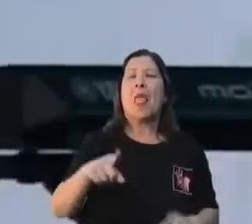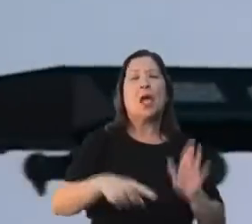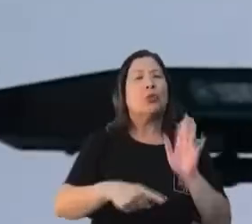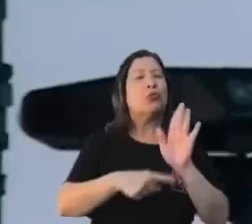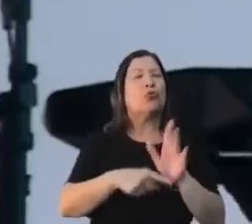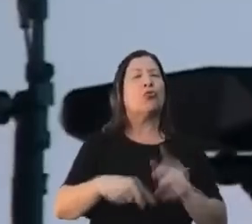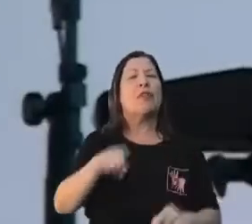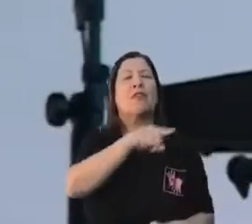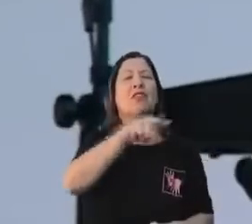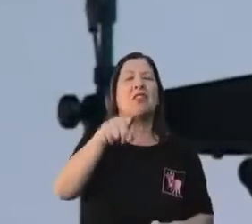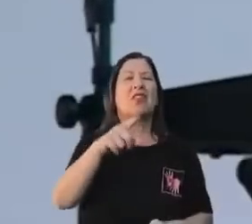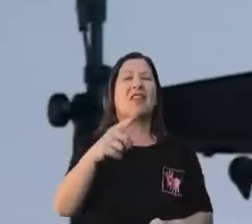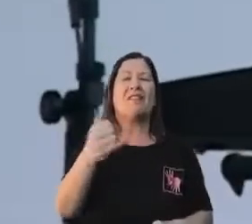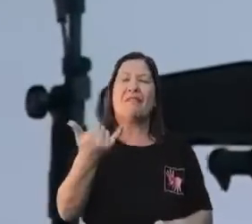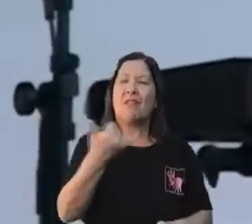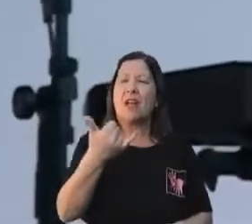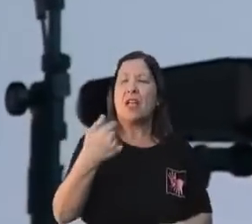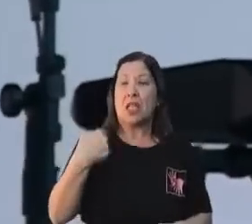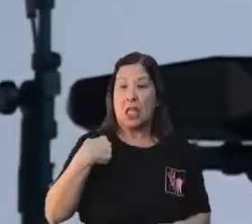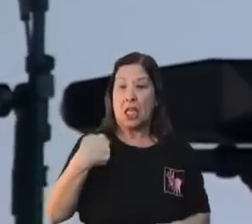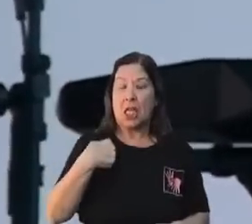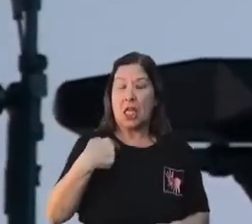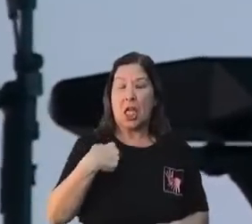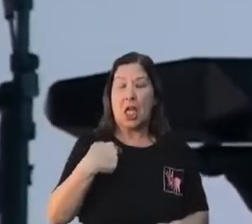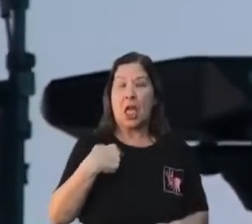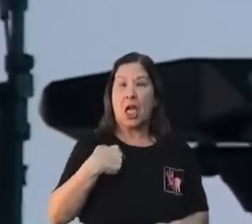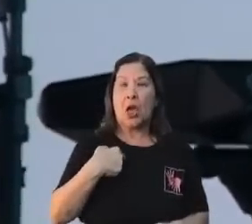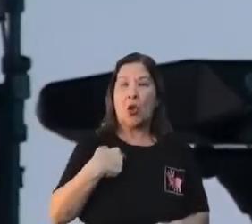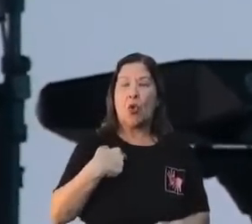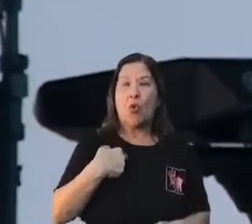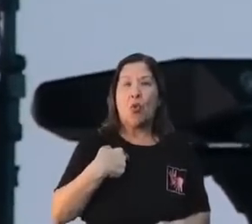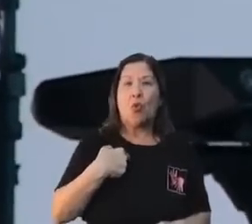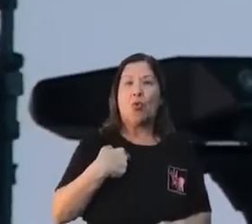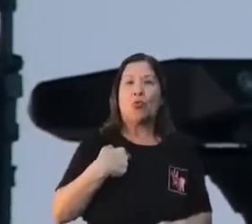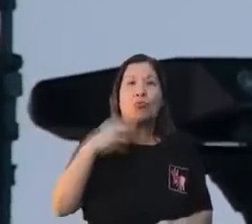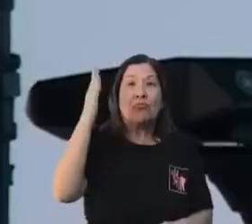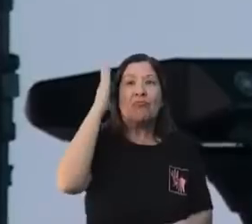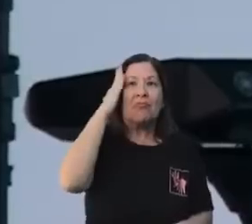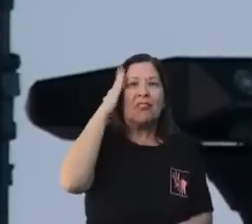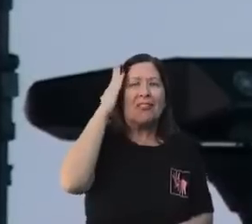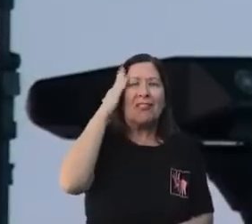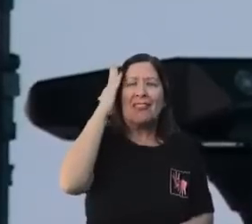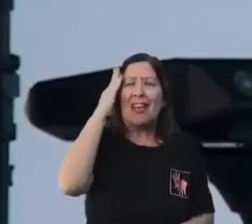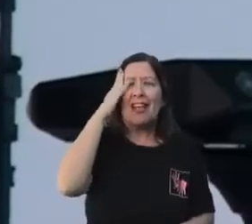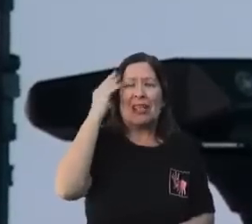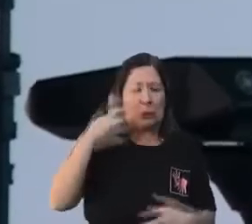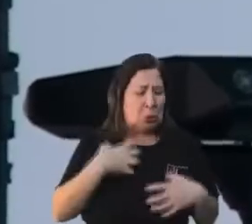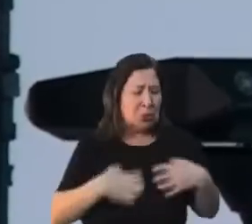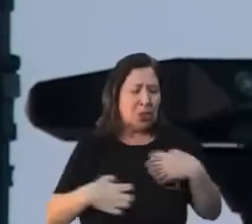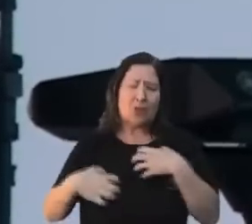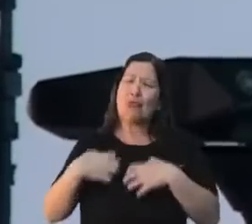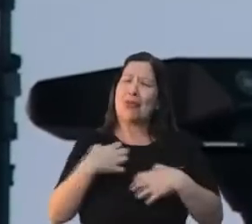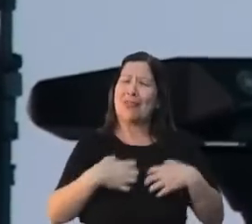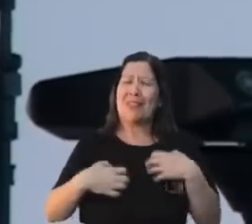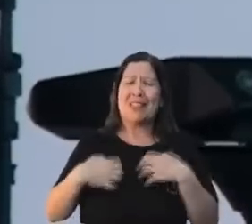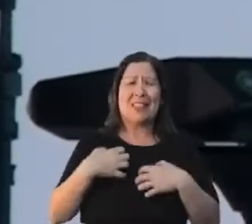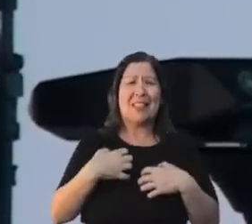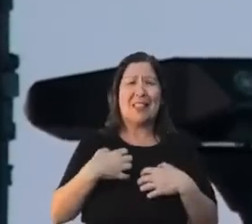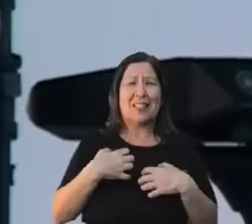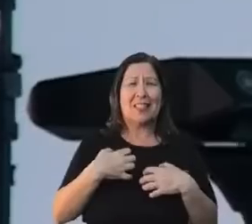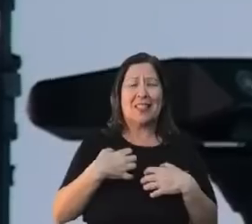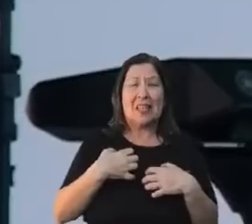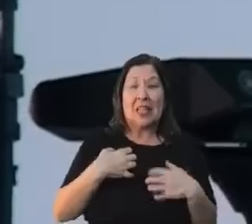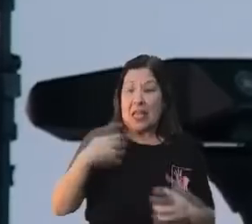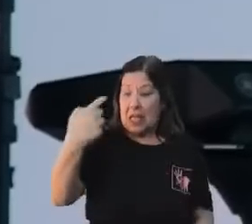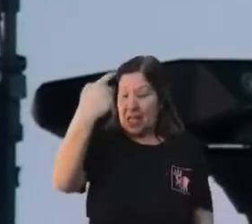ouvi a sua oração, eu vi as suas lágrimas, eu o curarei da sua enfermidade, e eu libertarei Jerusalém